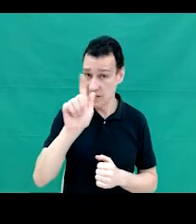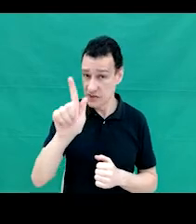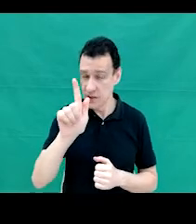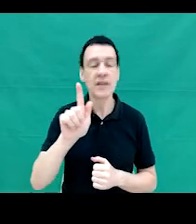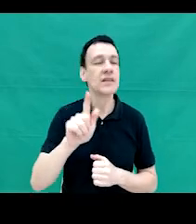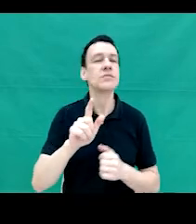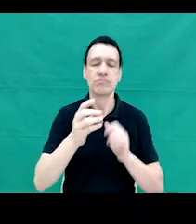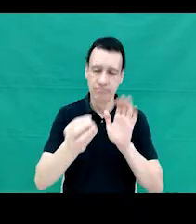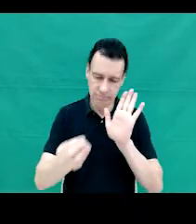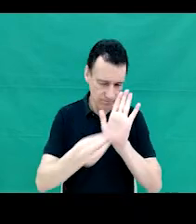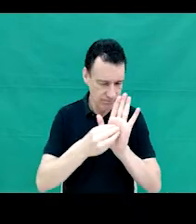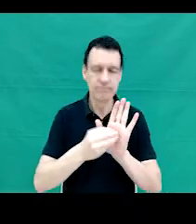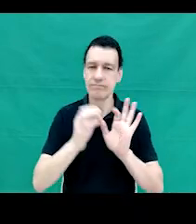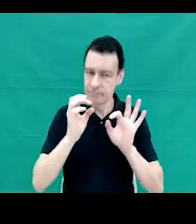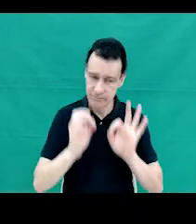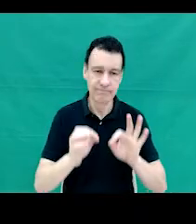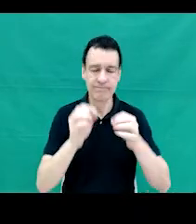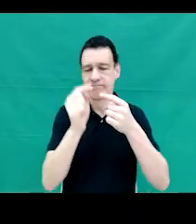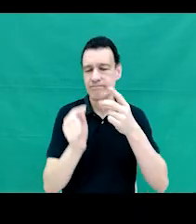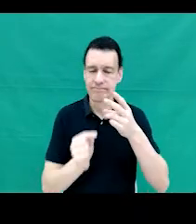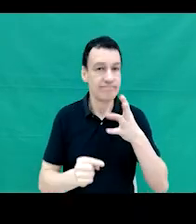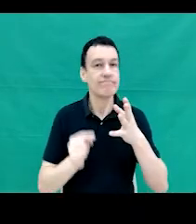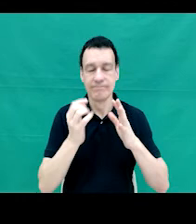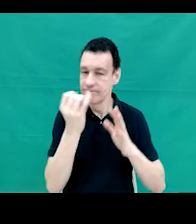trazendo exatamente esses pontos que eu mencionei